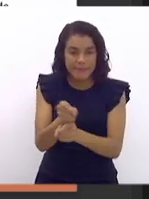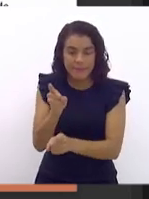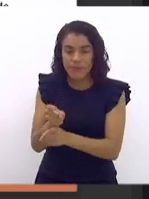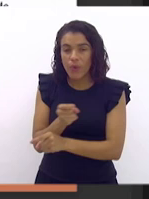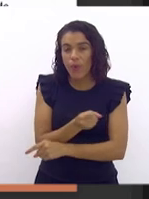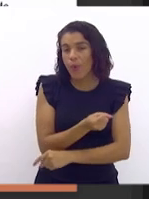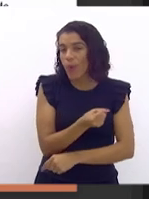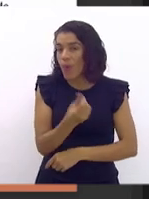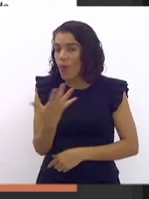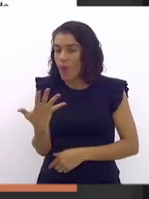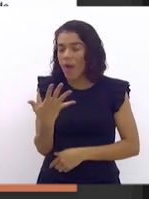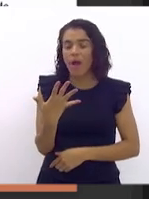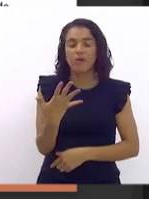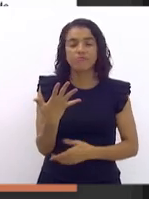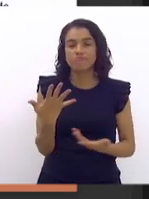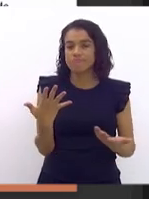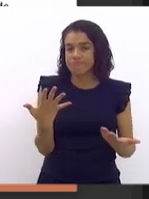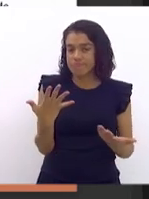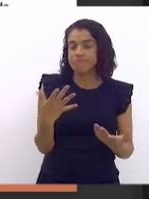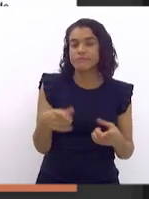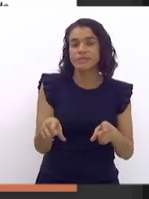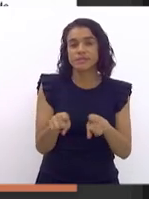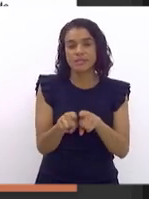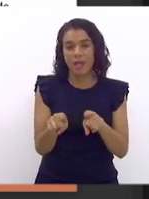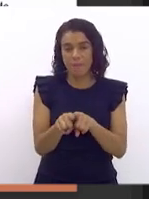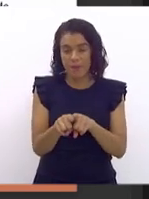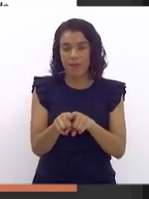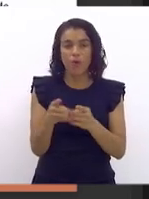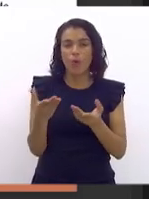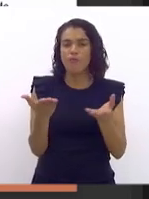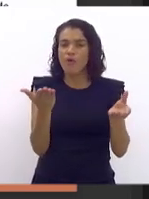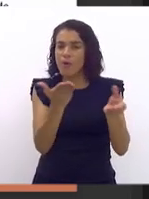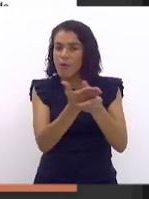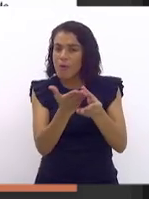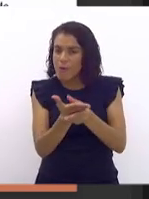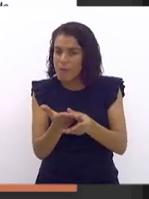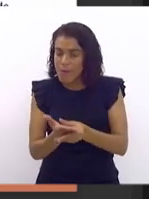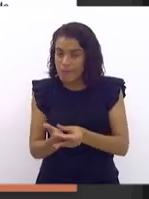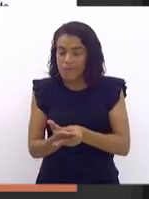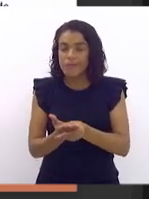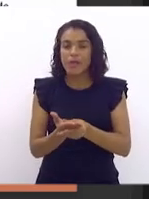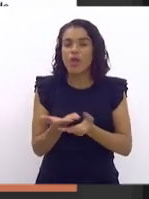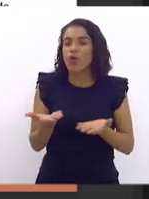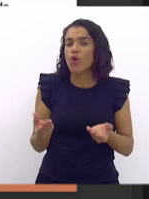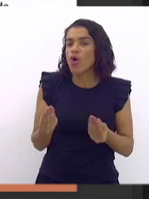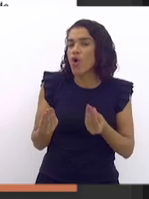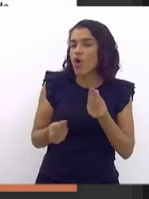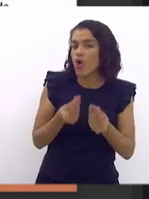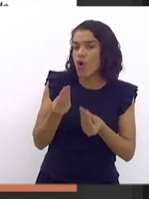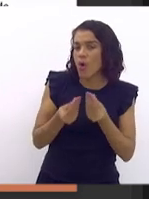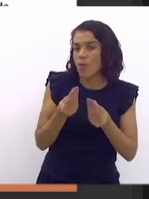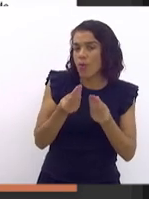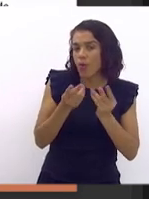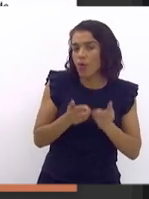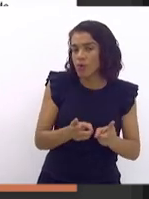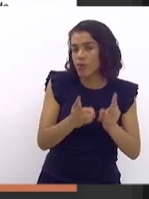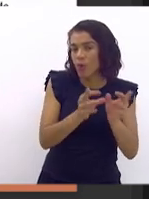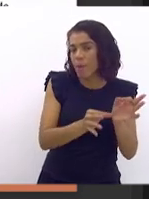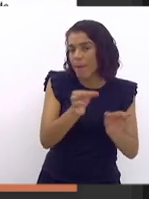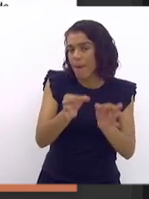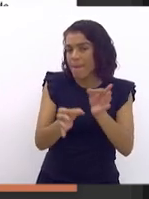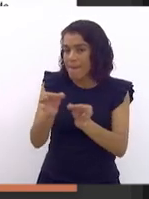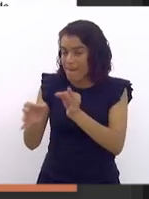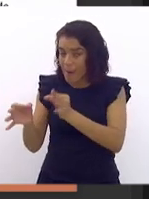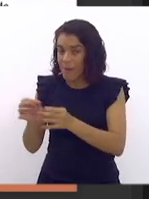foram esses procedimentos que foram instaurados nas assembleias e de que maneira eles caminharam depois que foram instaurados